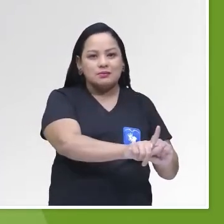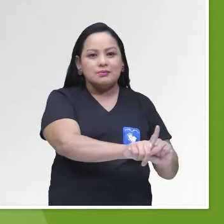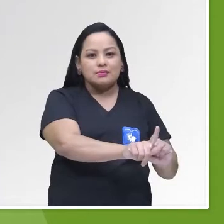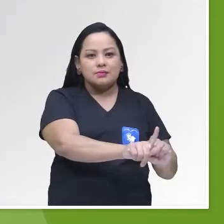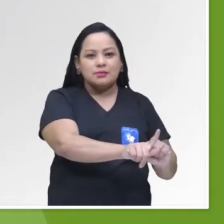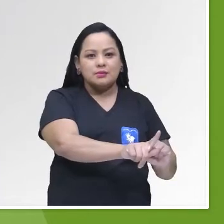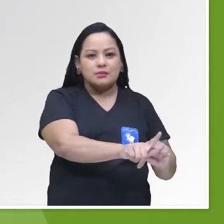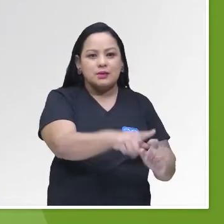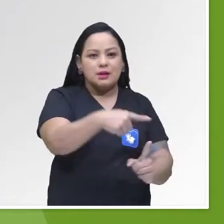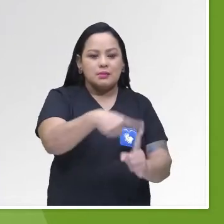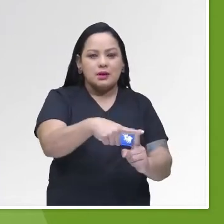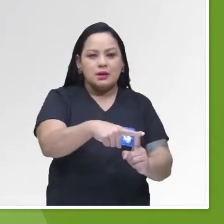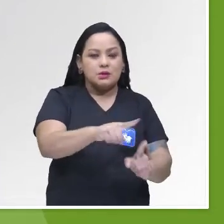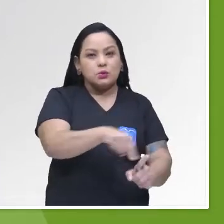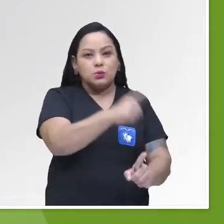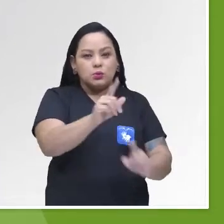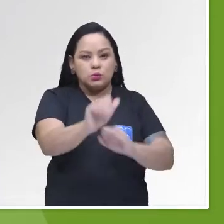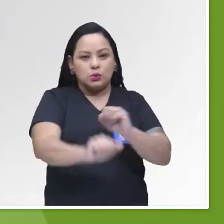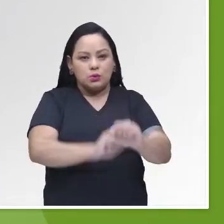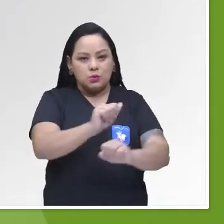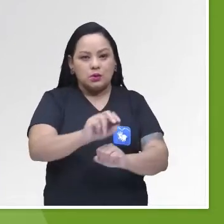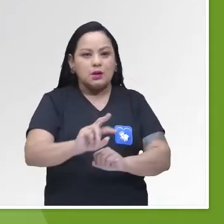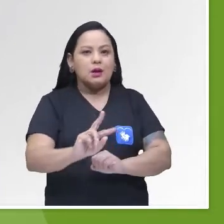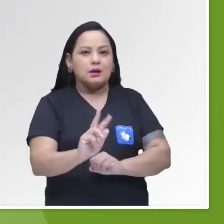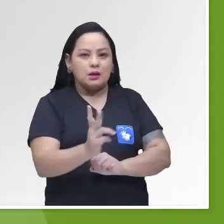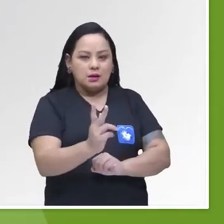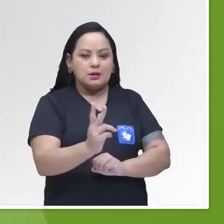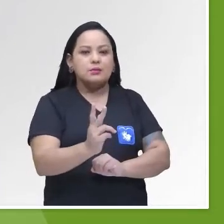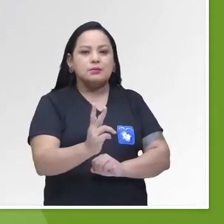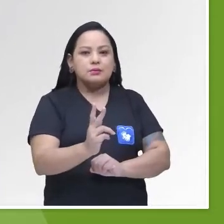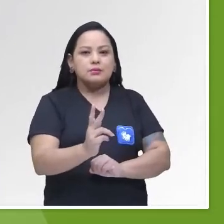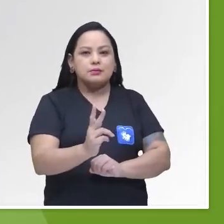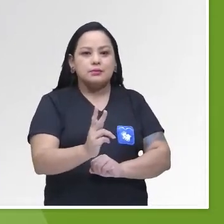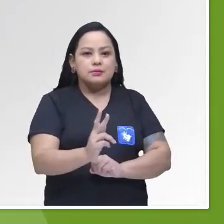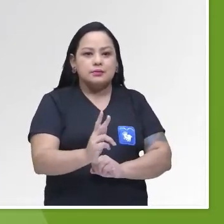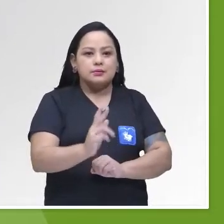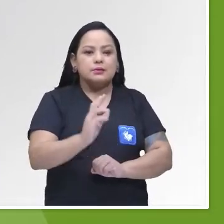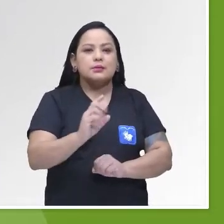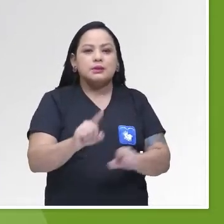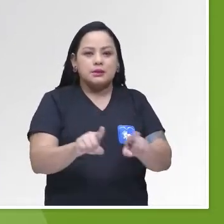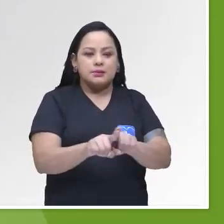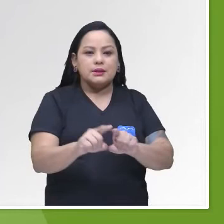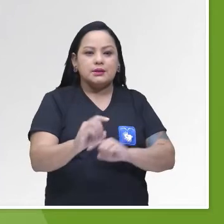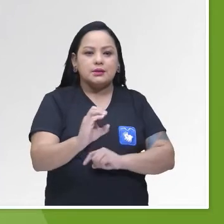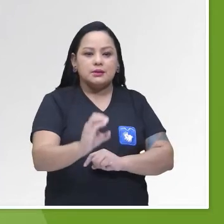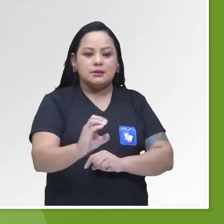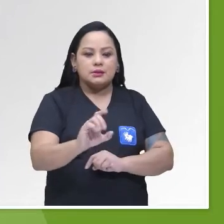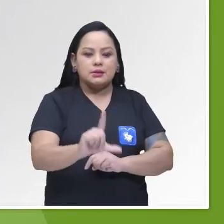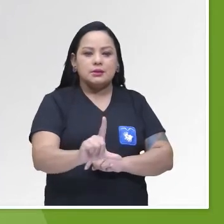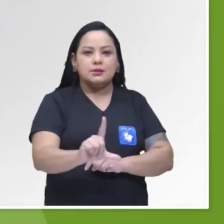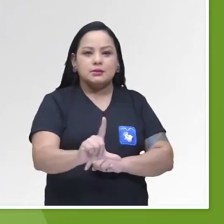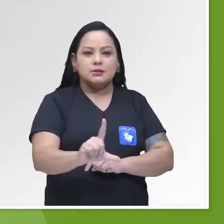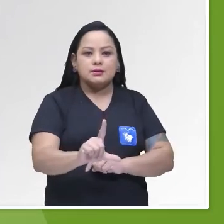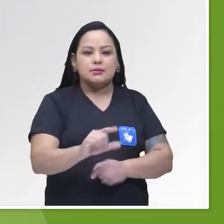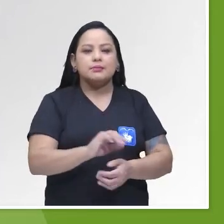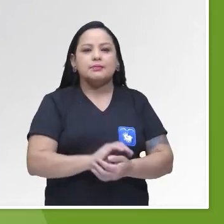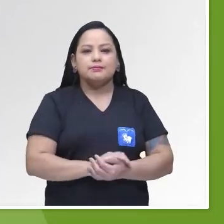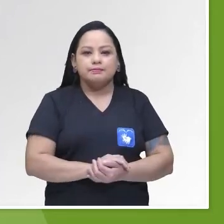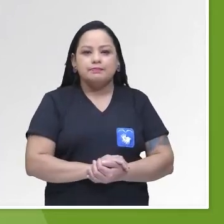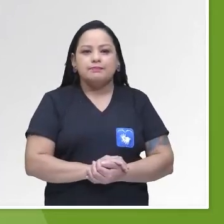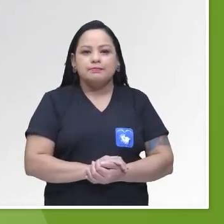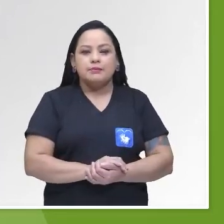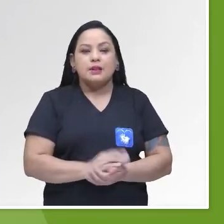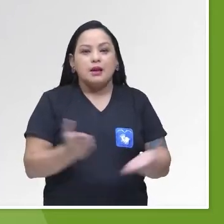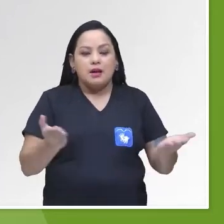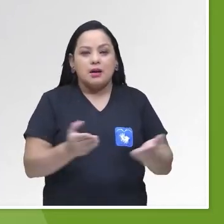Aqui você tem um átomo de hidrogênio e aqui você tem um átomo de cloro, tá bom? Agora a gente